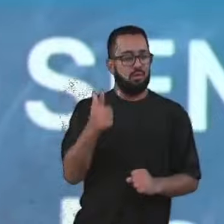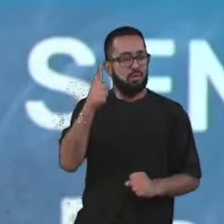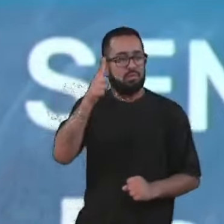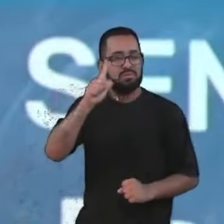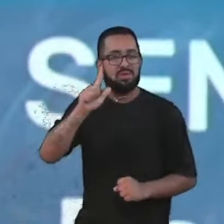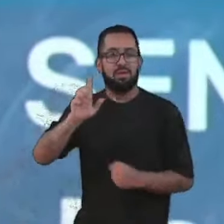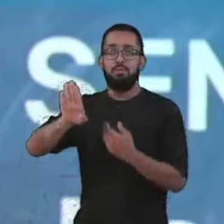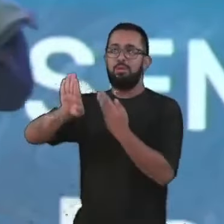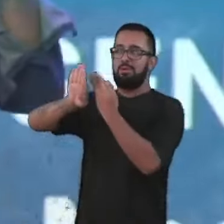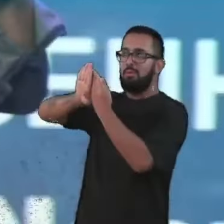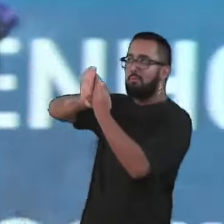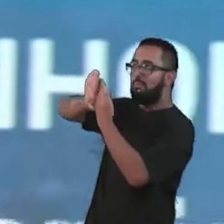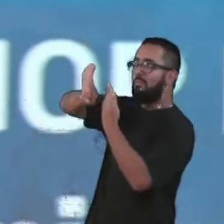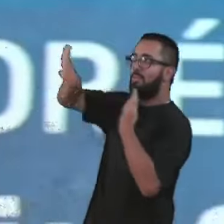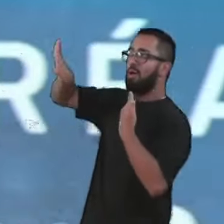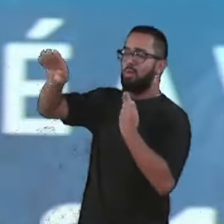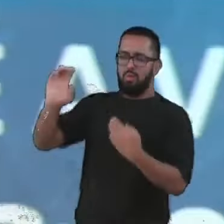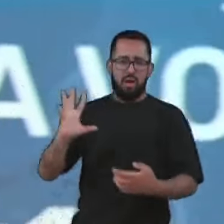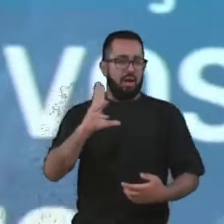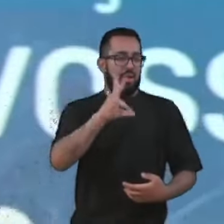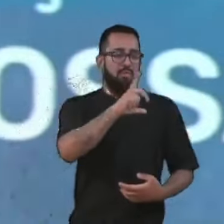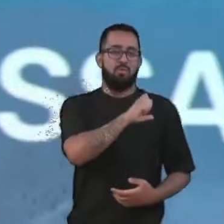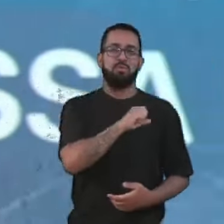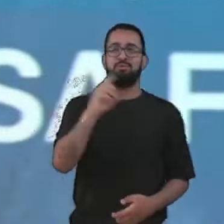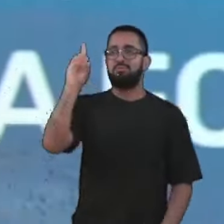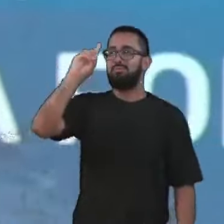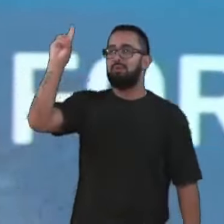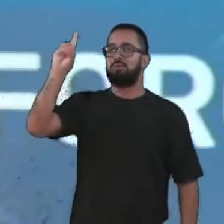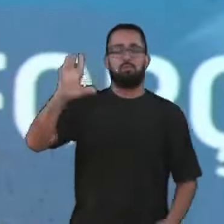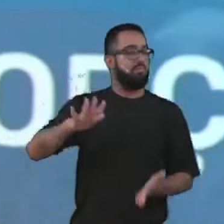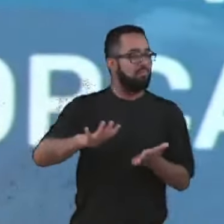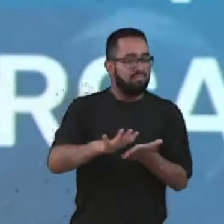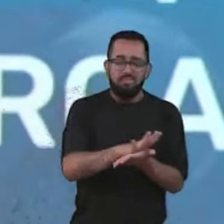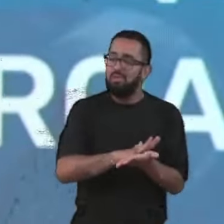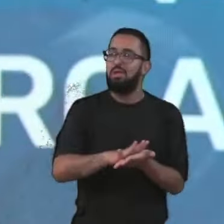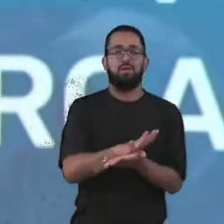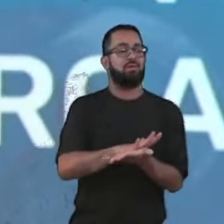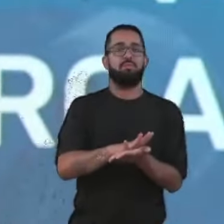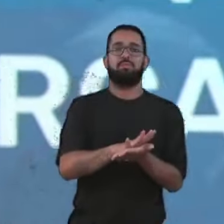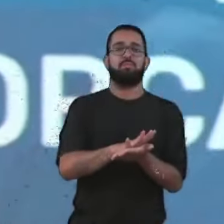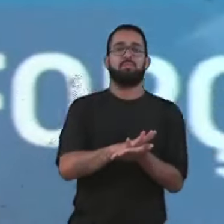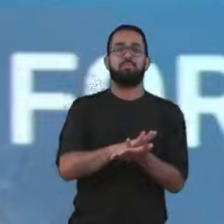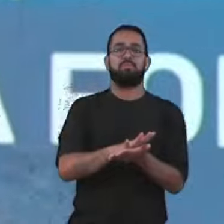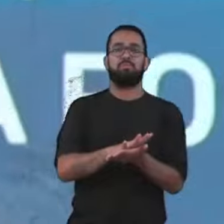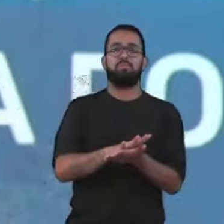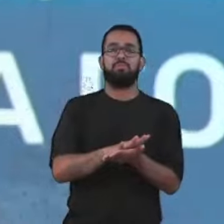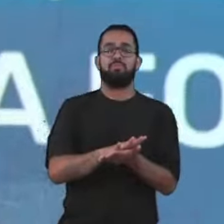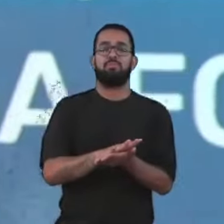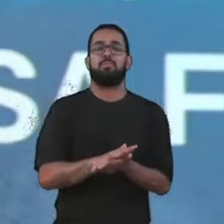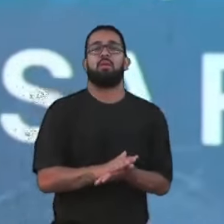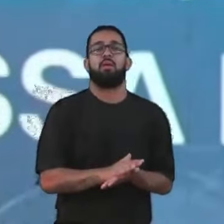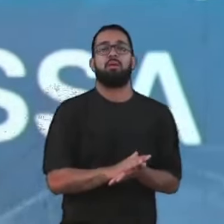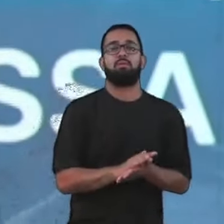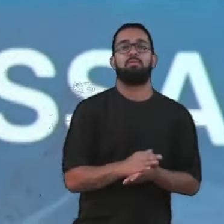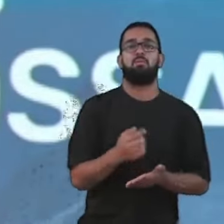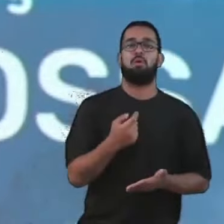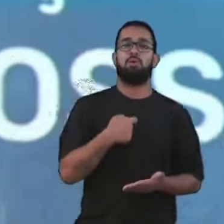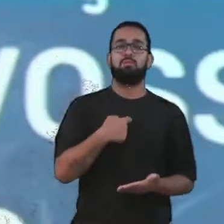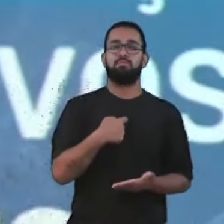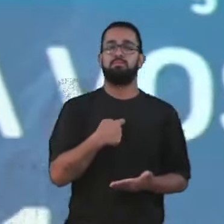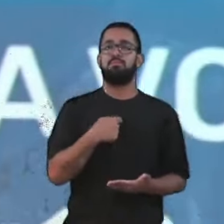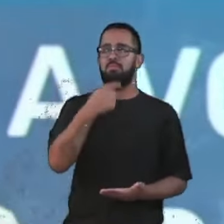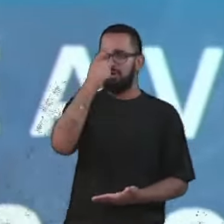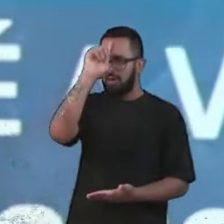que está em Cristo Jesus, nosso Senhor. Nada vai te separar. Sabe por que que eu posso crer que você e